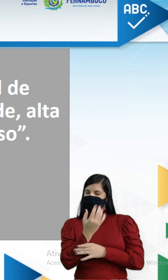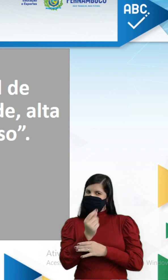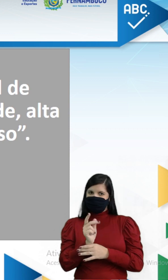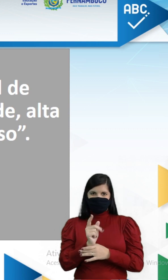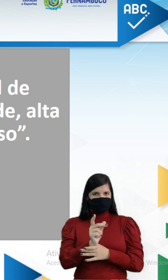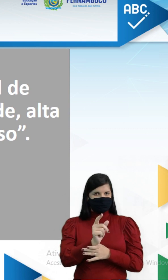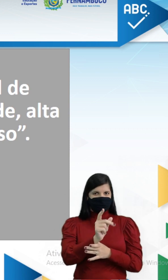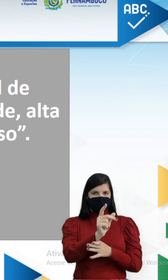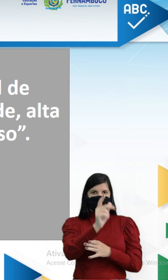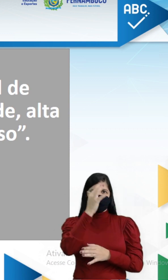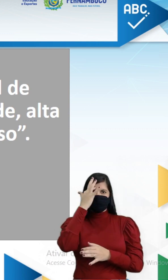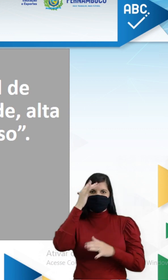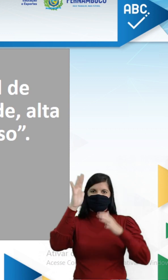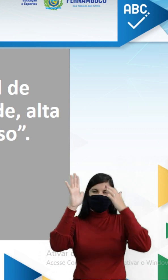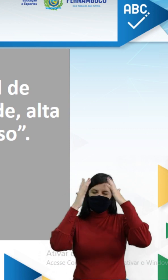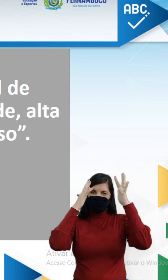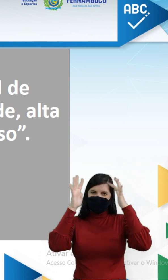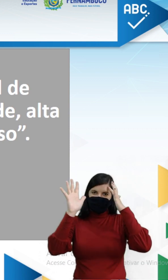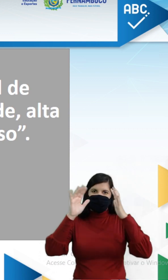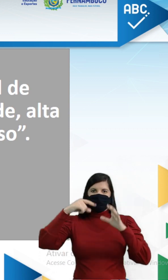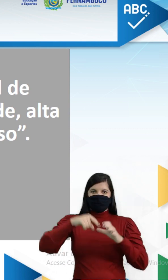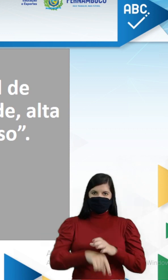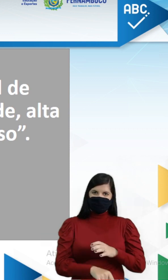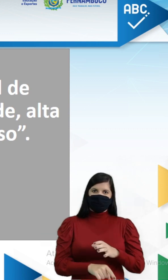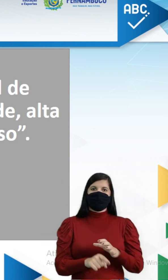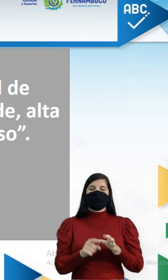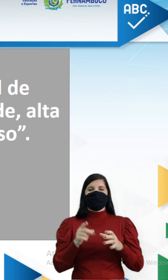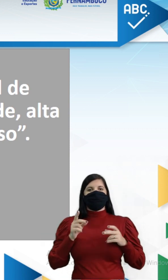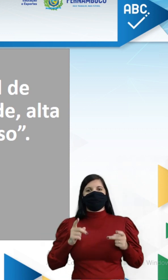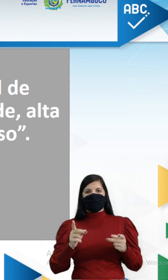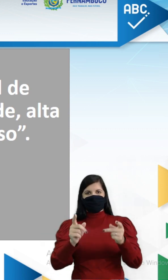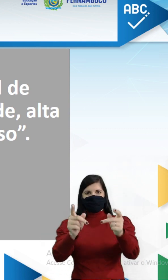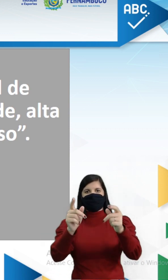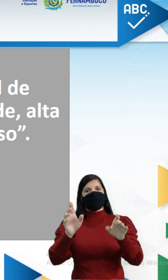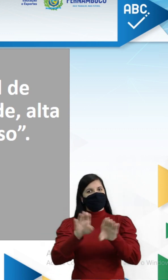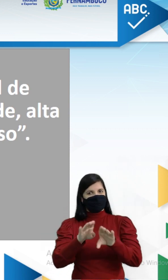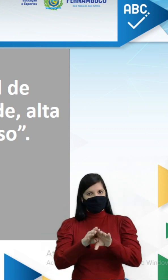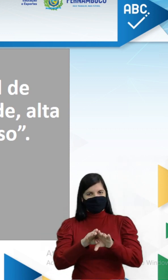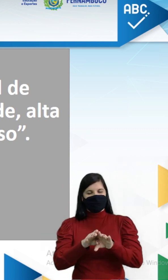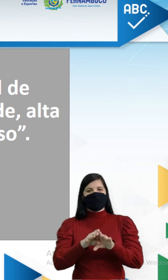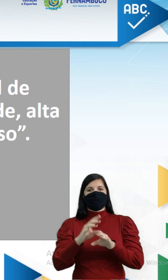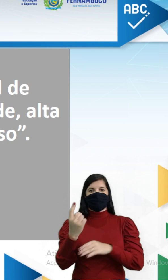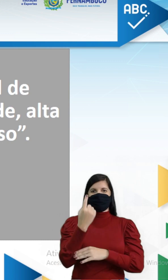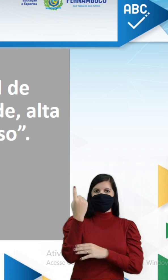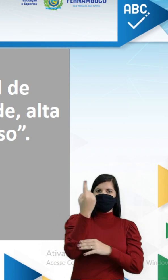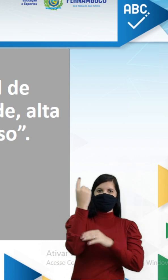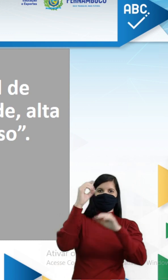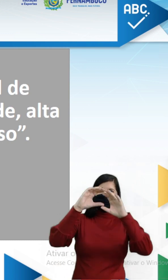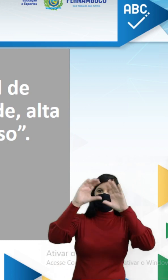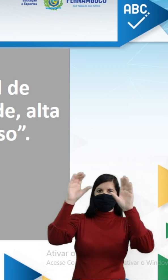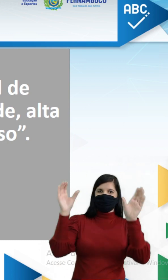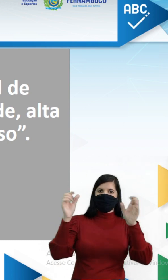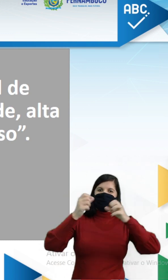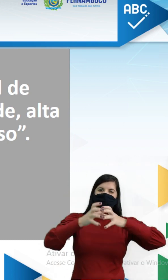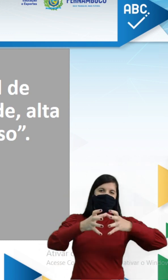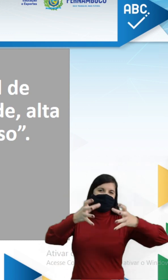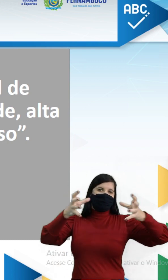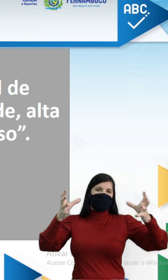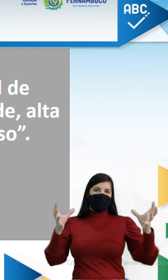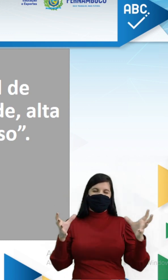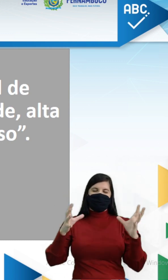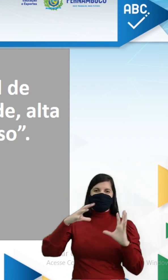inesgotável de reflexão, profunda como a eternidade, alta como o céu, vasta